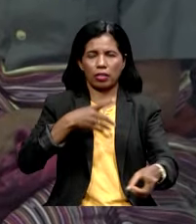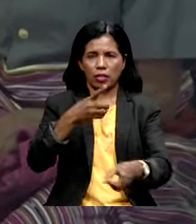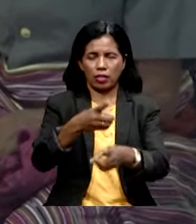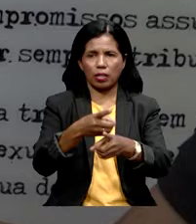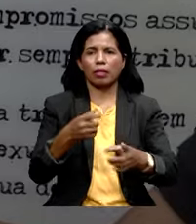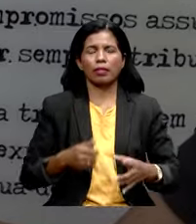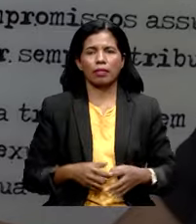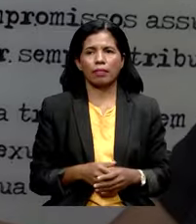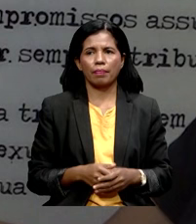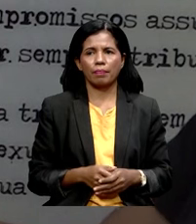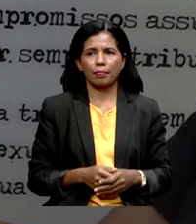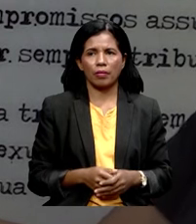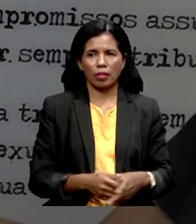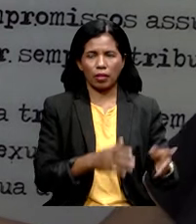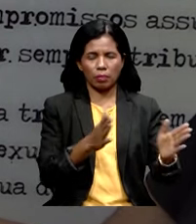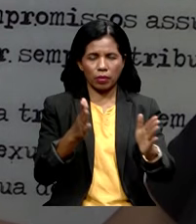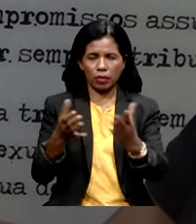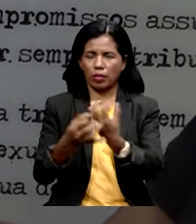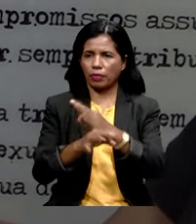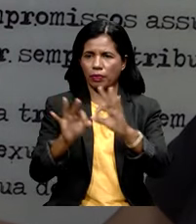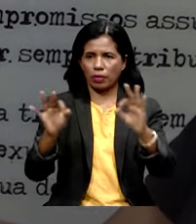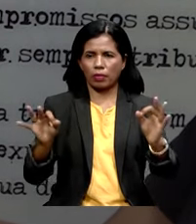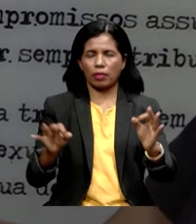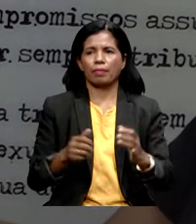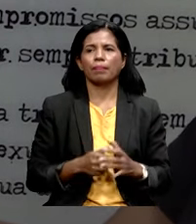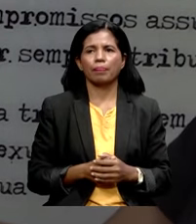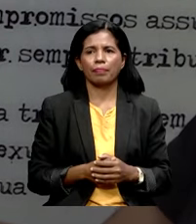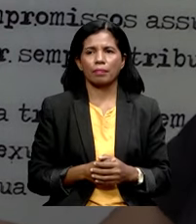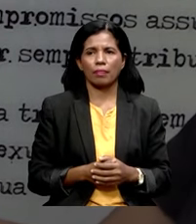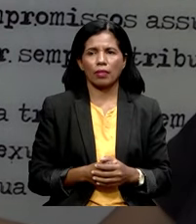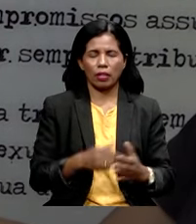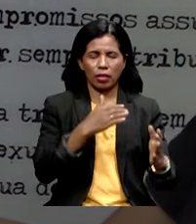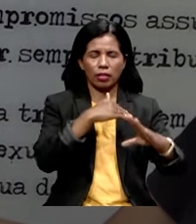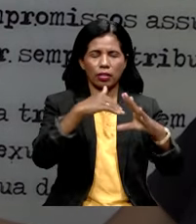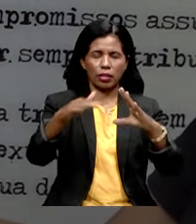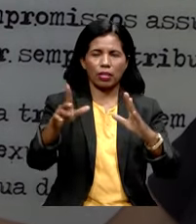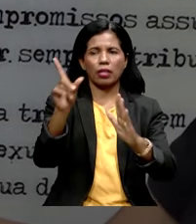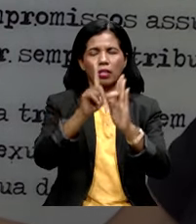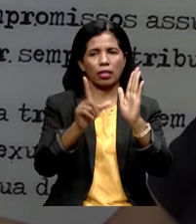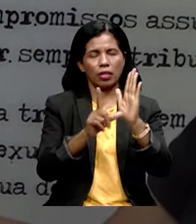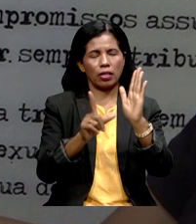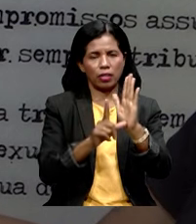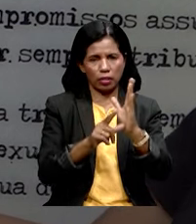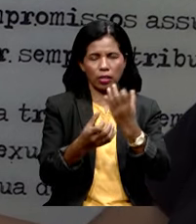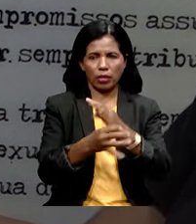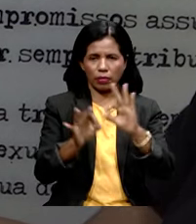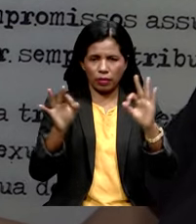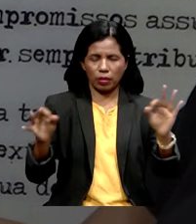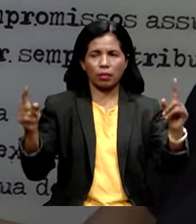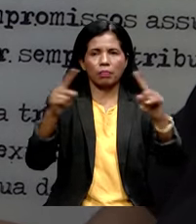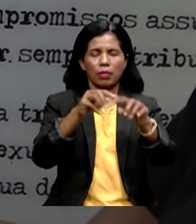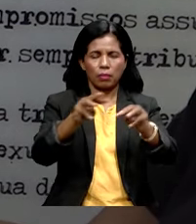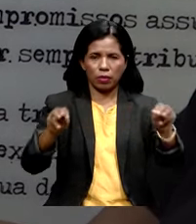Nian processo Roto de ona, foi indedau haruko na lista final ka akta final ba